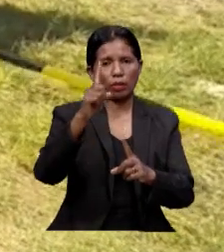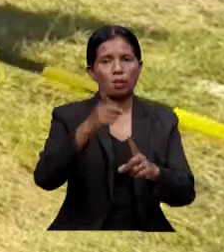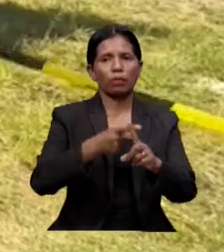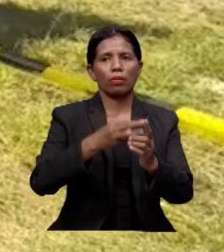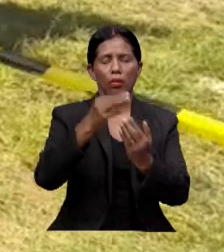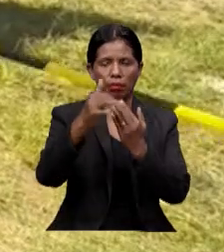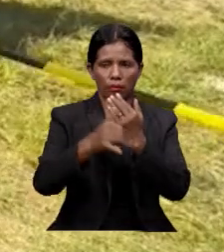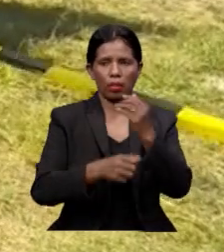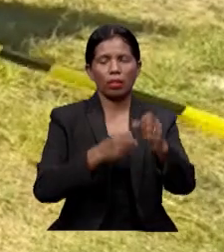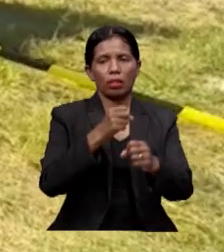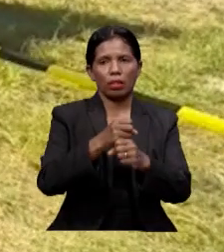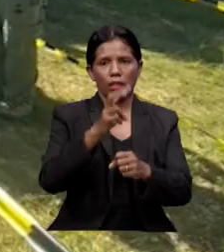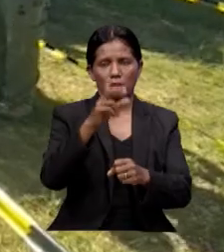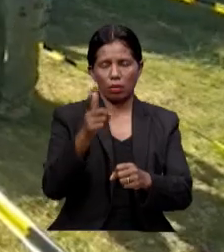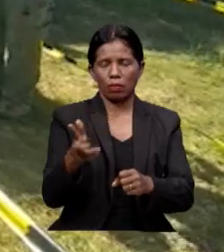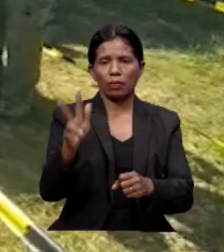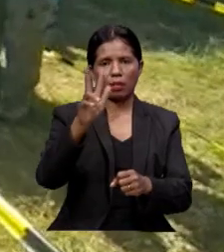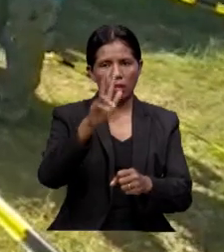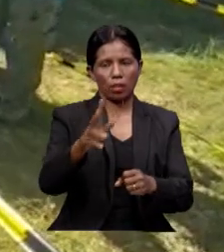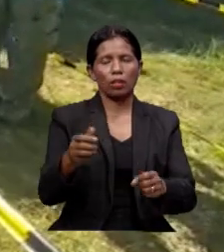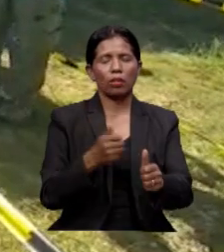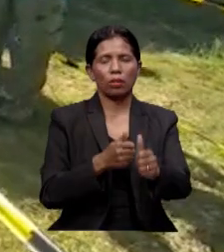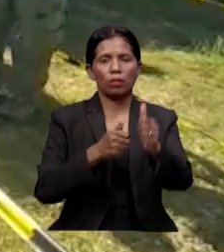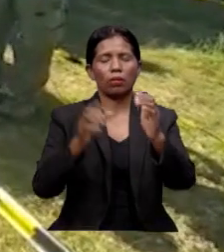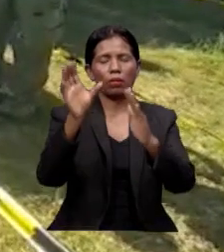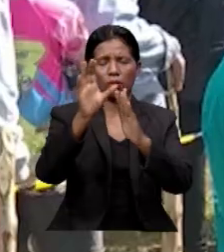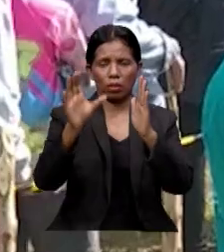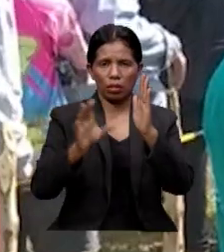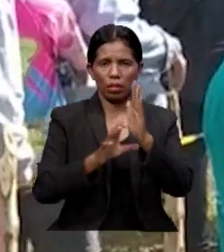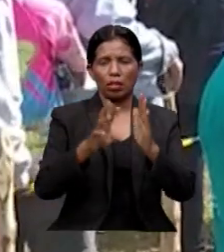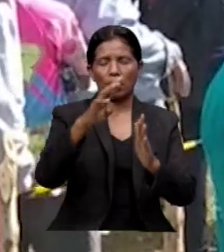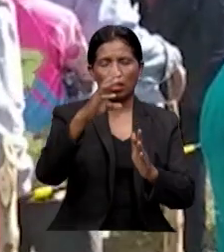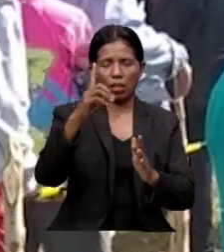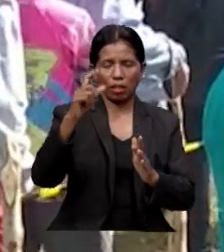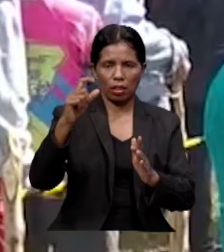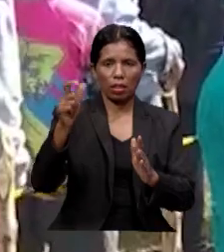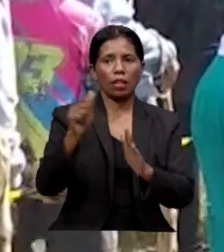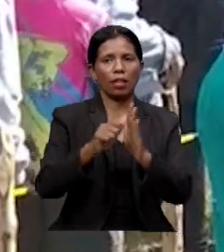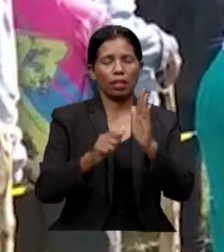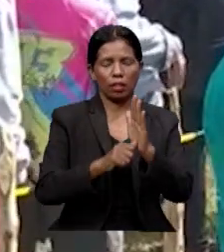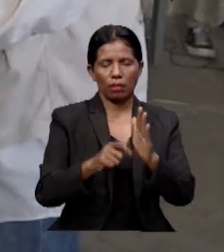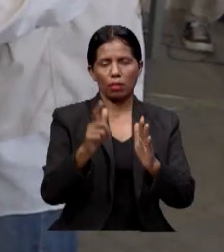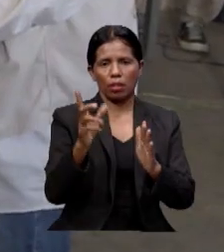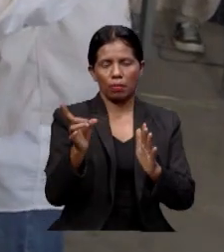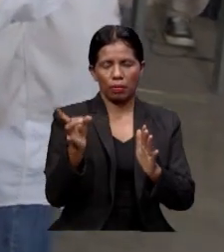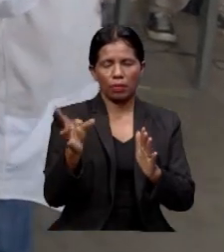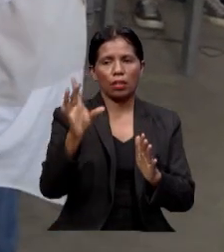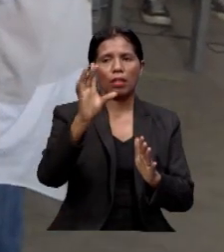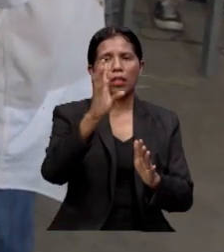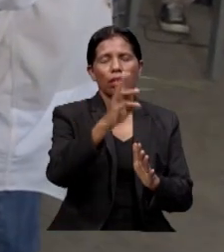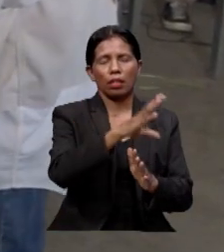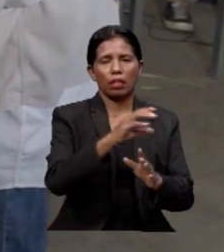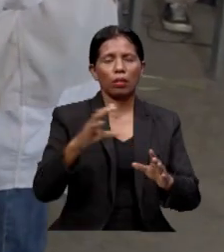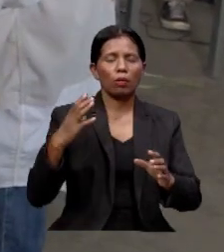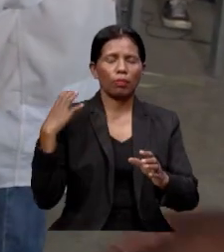maio tina rihonrua ronulu resintolu baseia ba constituição reteli artigo ronulu resinen competência kona ba